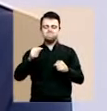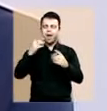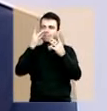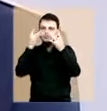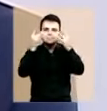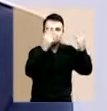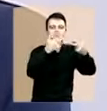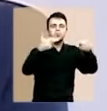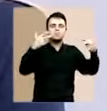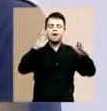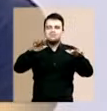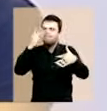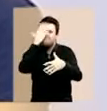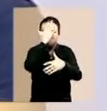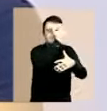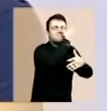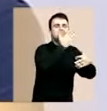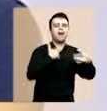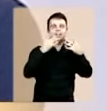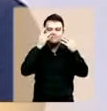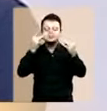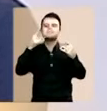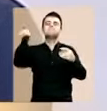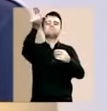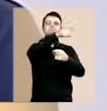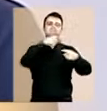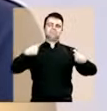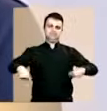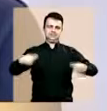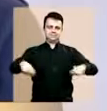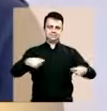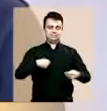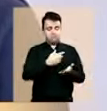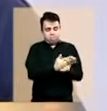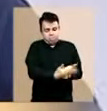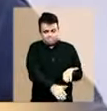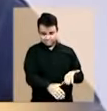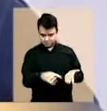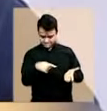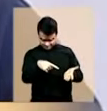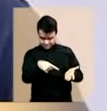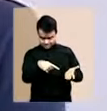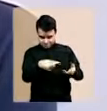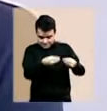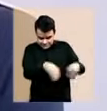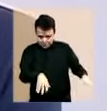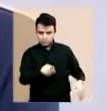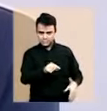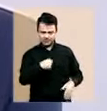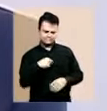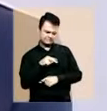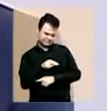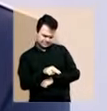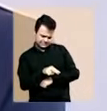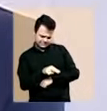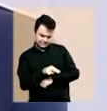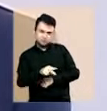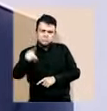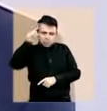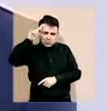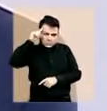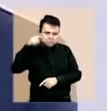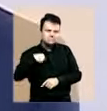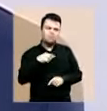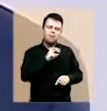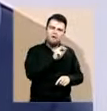não vê, né? Mas uma coisa importante também do desperdício, que você tem toda a cadeia do alimento, né? Então, olhar o desperdício que a gente faz no dia a